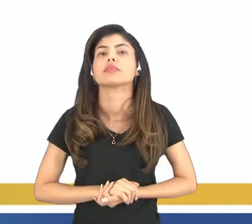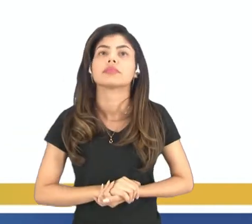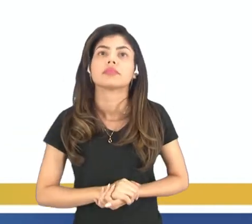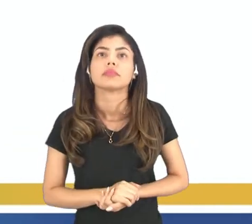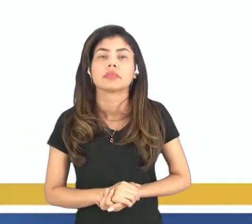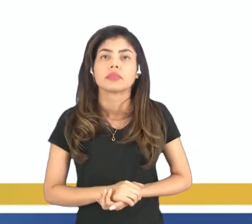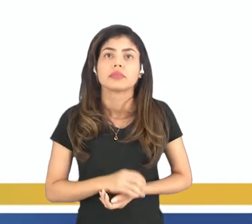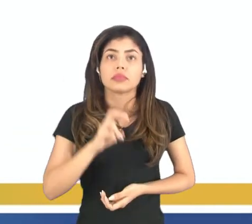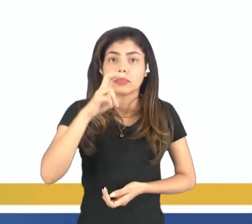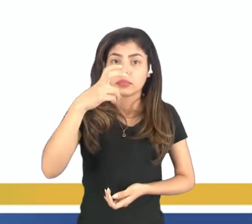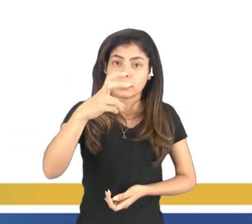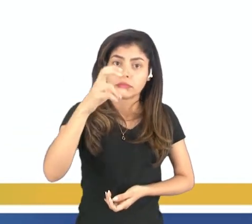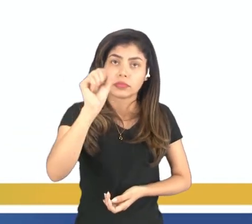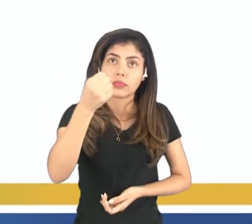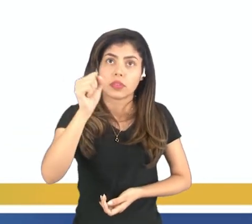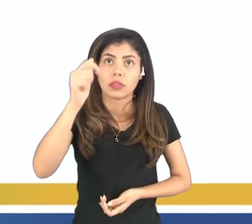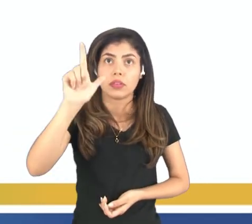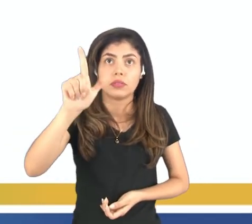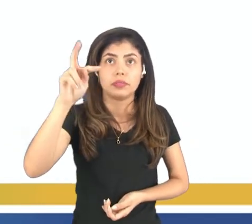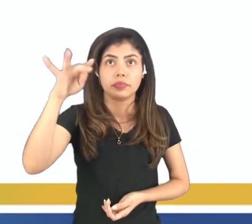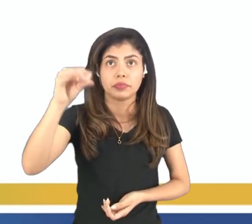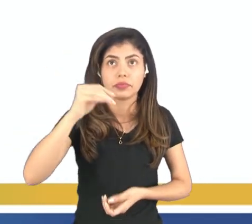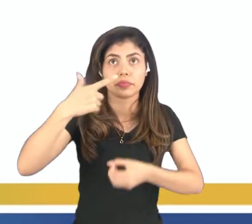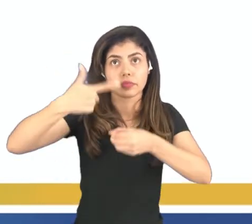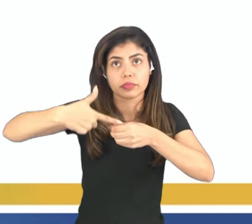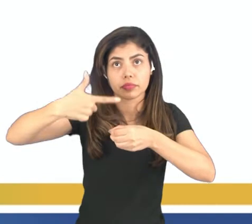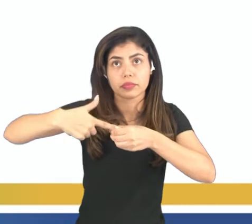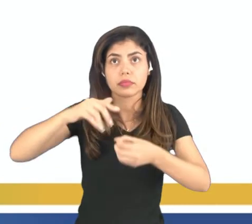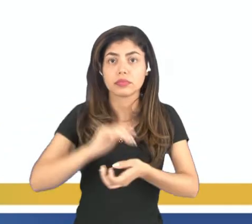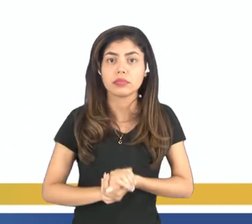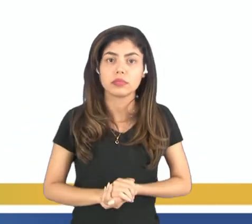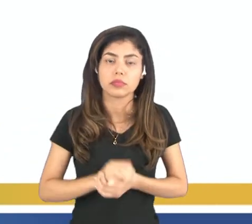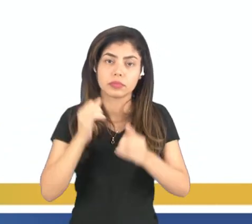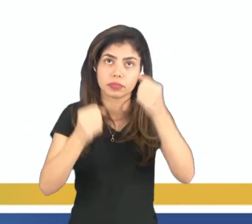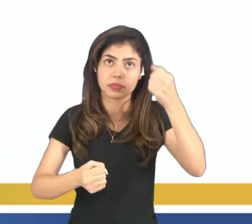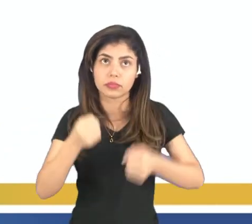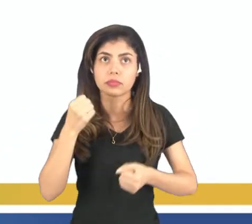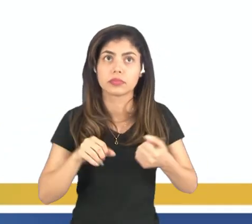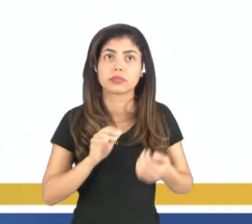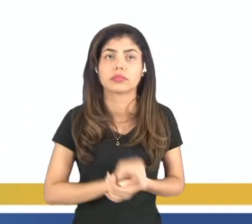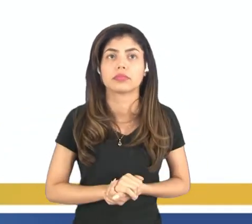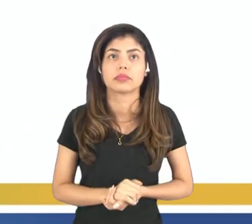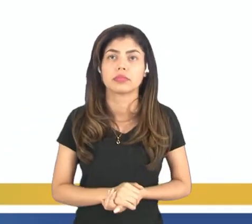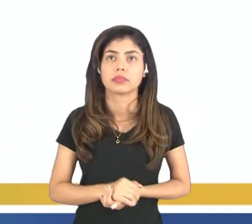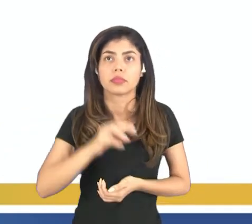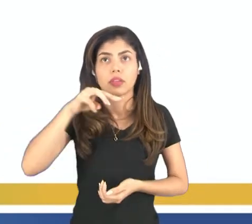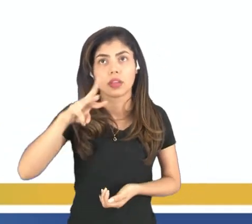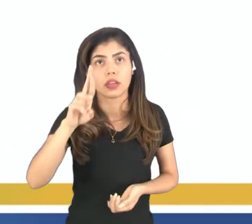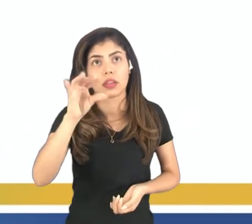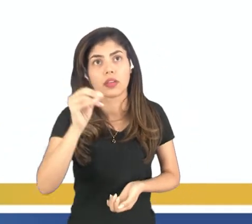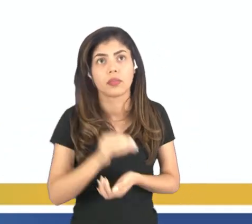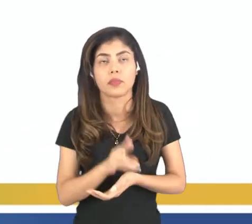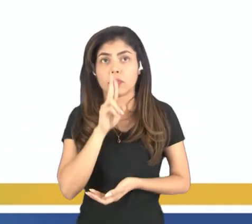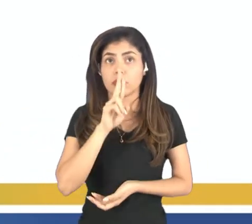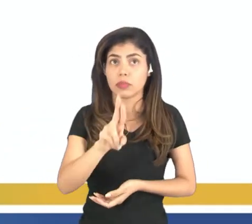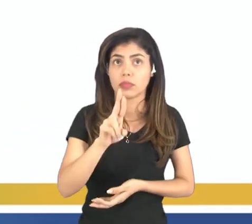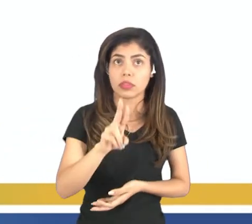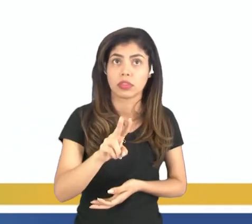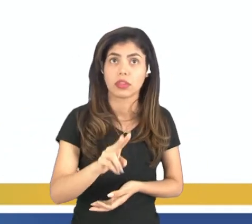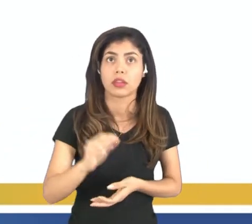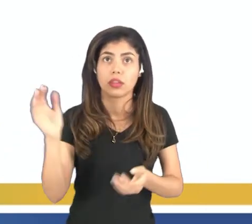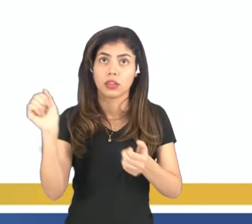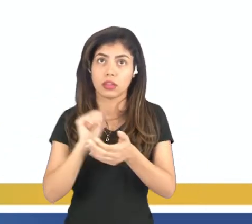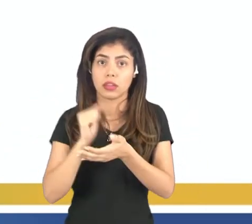gasolina couberam no carro 58 litros de combustível no tanque do carro então Maurício calculou que valor